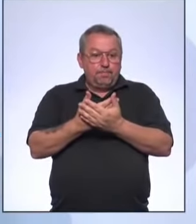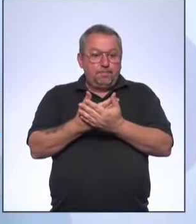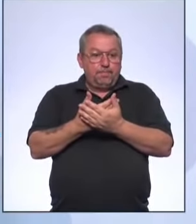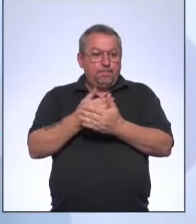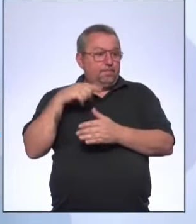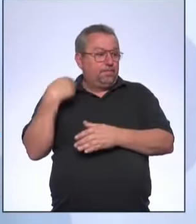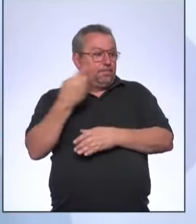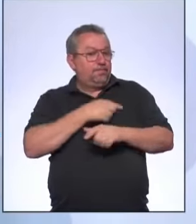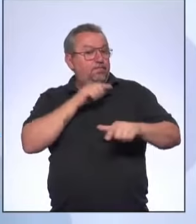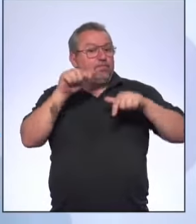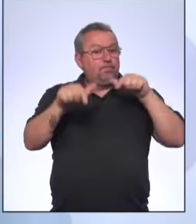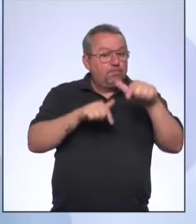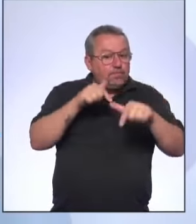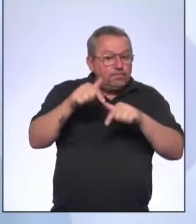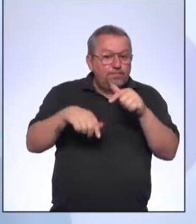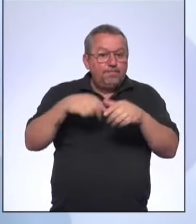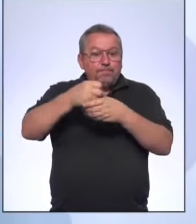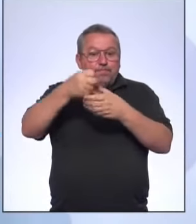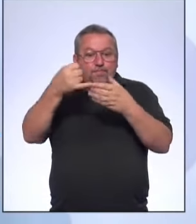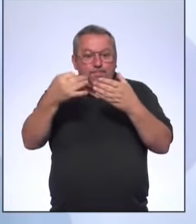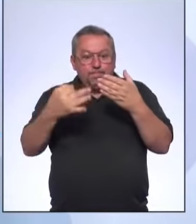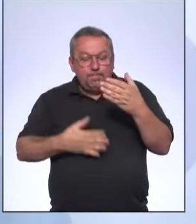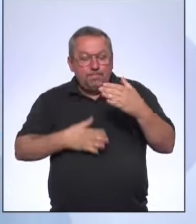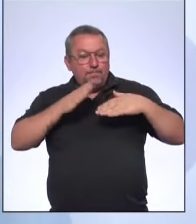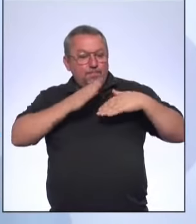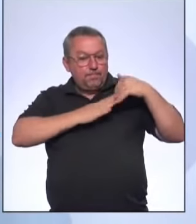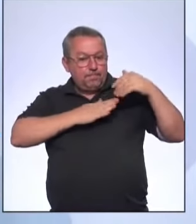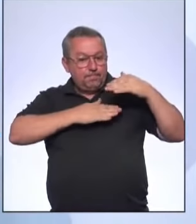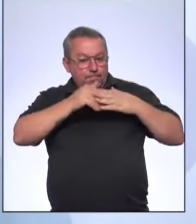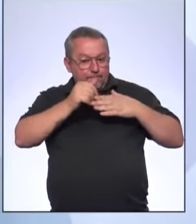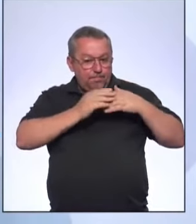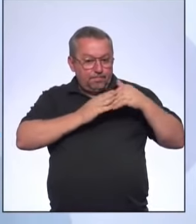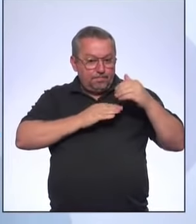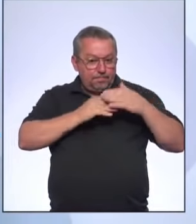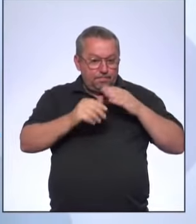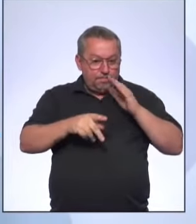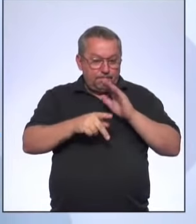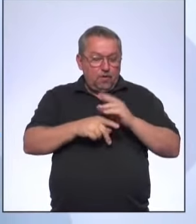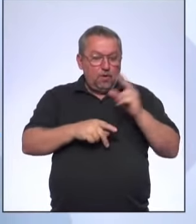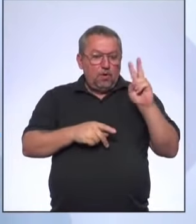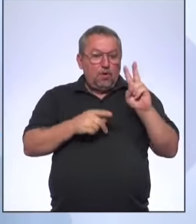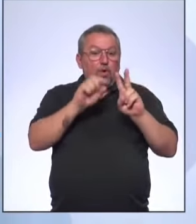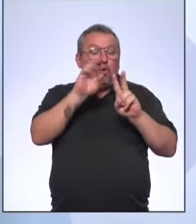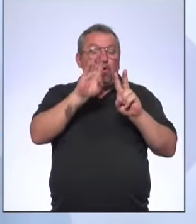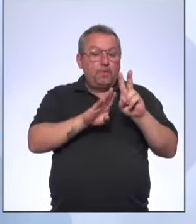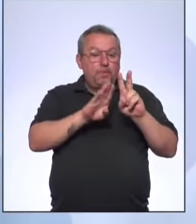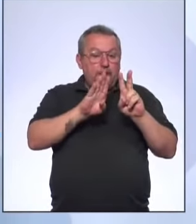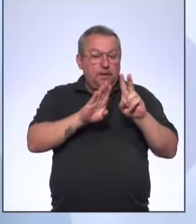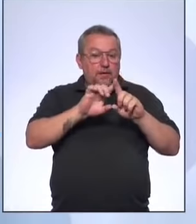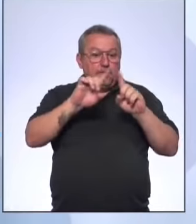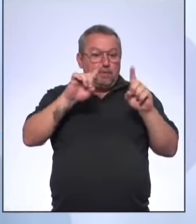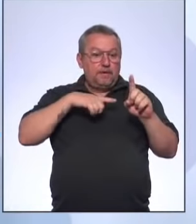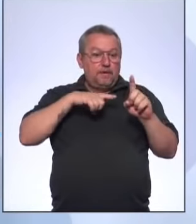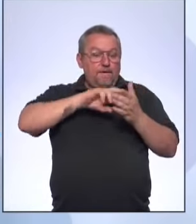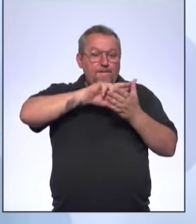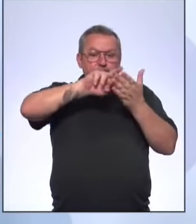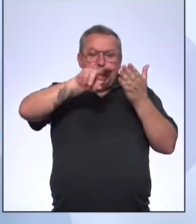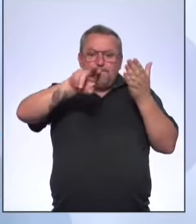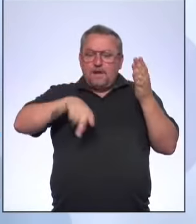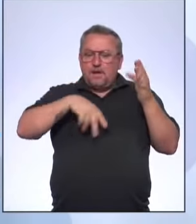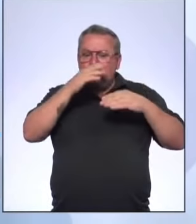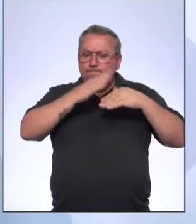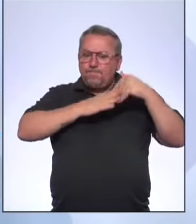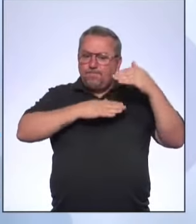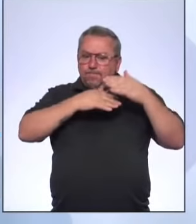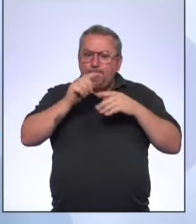então nós vamos trabalhar o conteúdo essas habilidades são as habilidades no bimestre inteiro mas nós tem várias outras